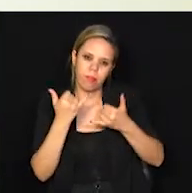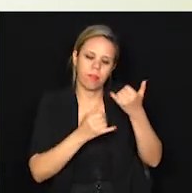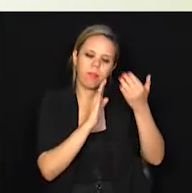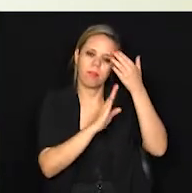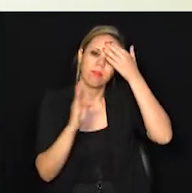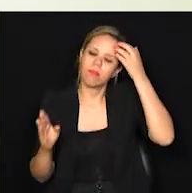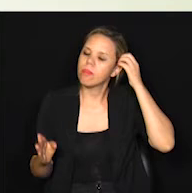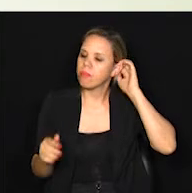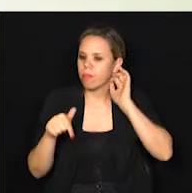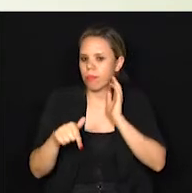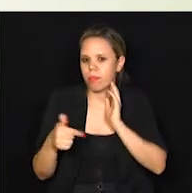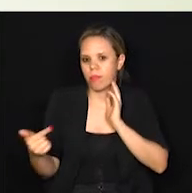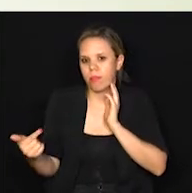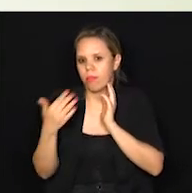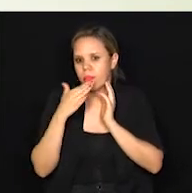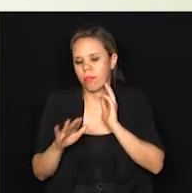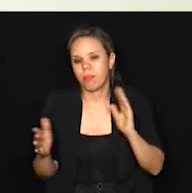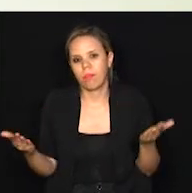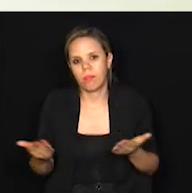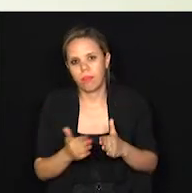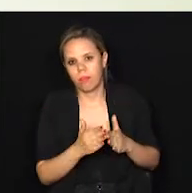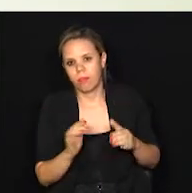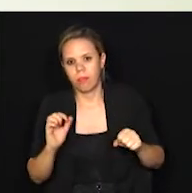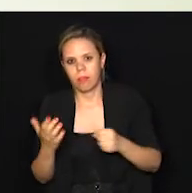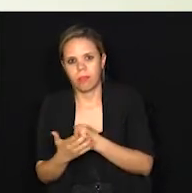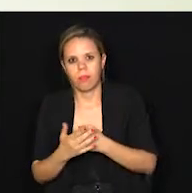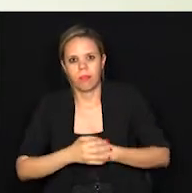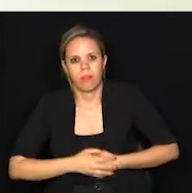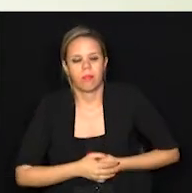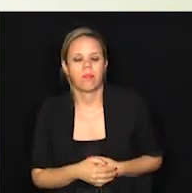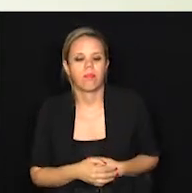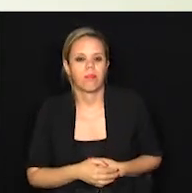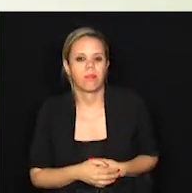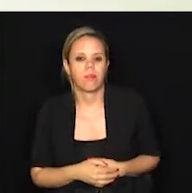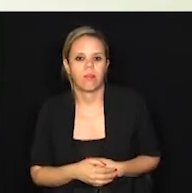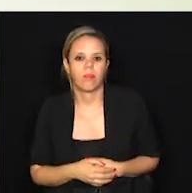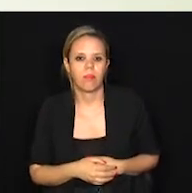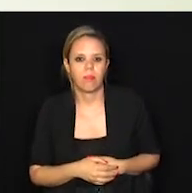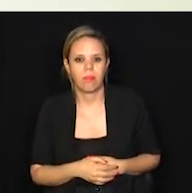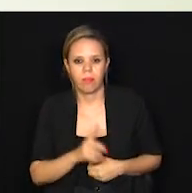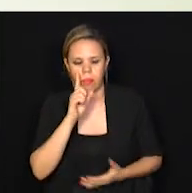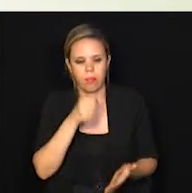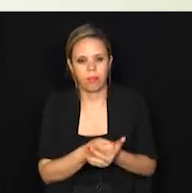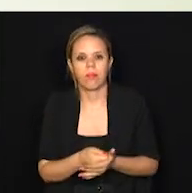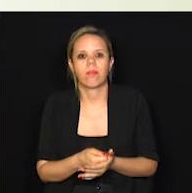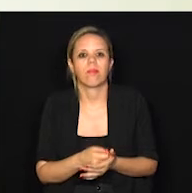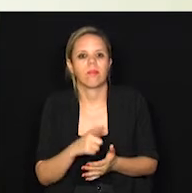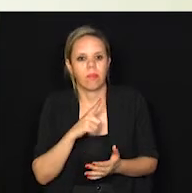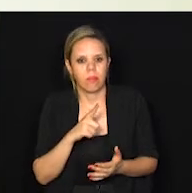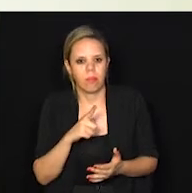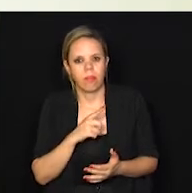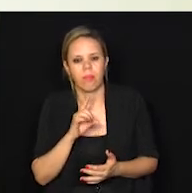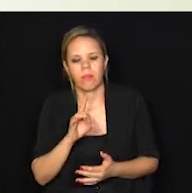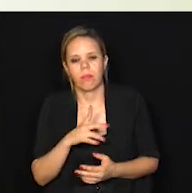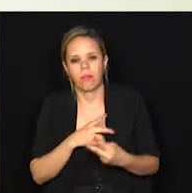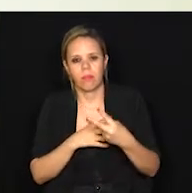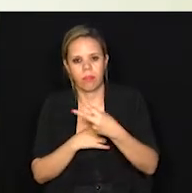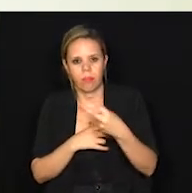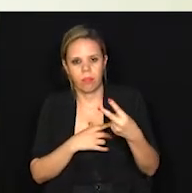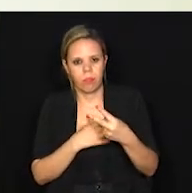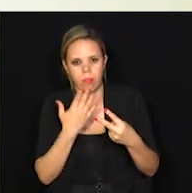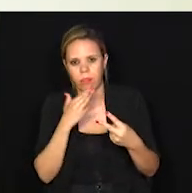imagens da internet, de pessoa, então nesse caso, mamãe, se você precisa trabalhar e não tem com quem deixar seu filho,